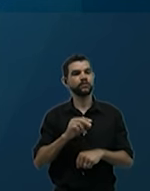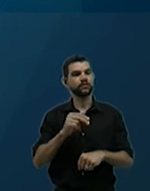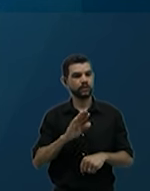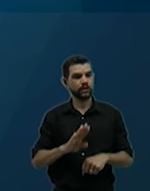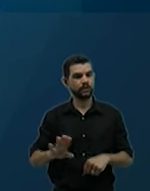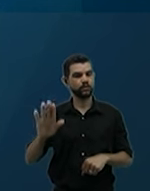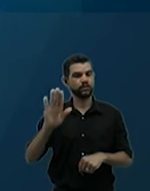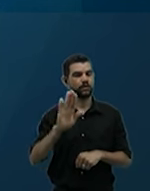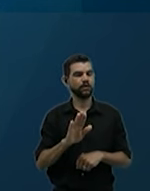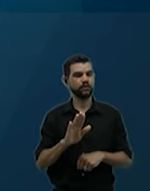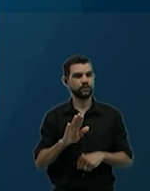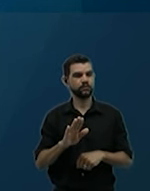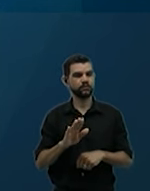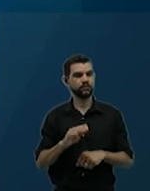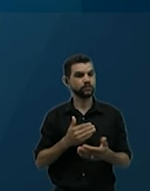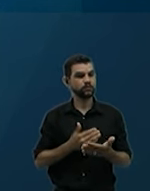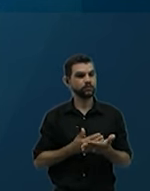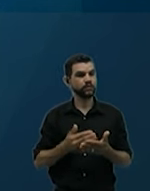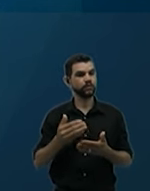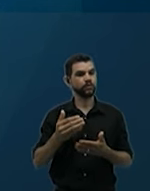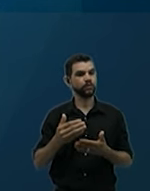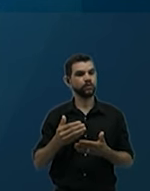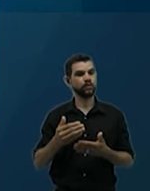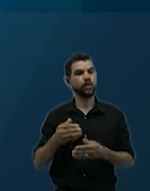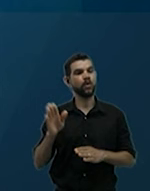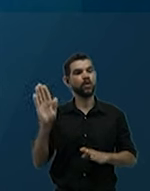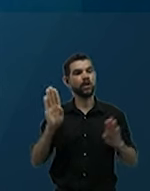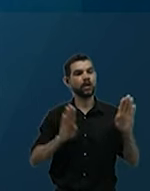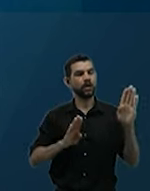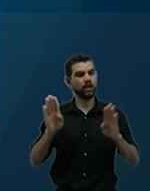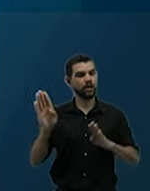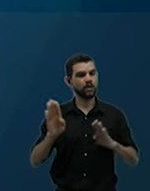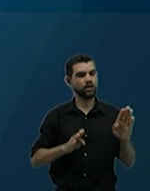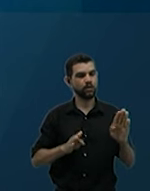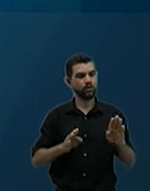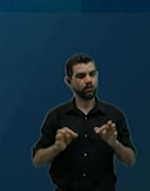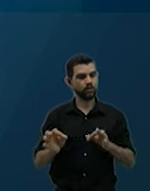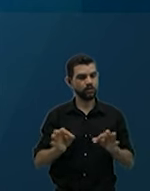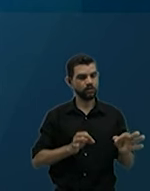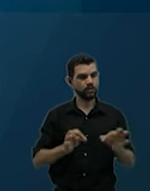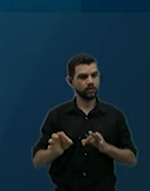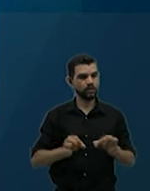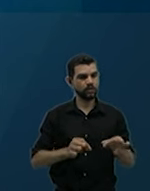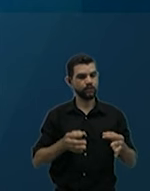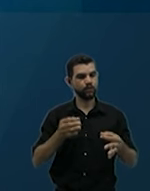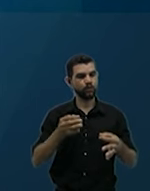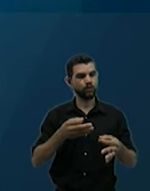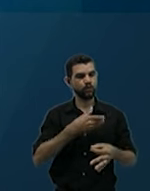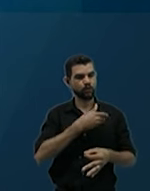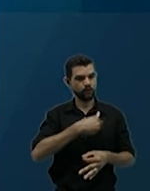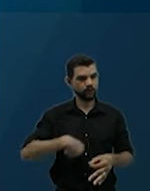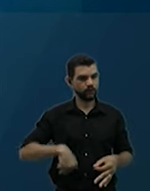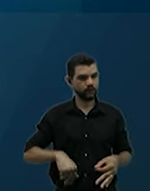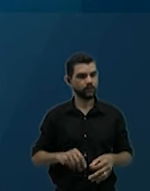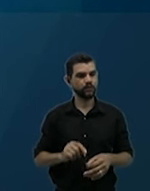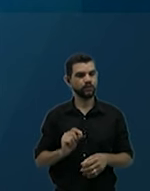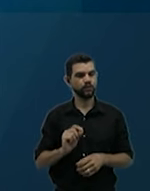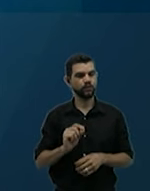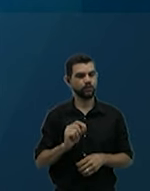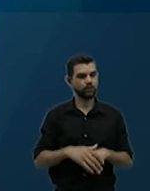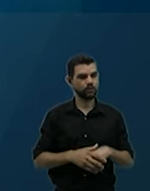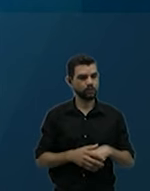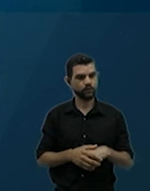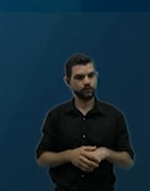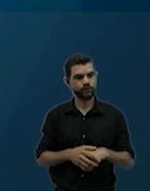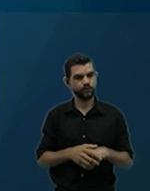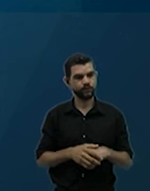nos leilões realizados pelo Poder Judiciário, previsão editalícia atribuindo ao adquirente do bem